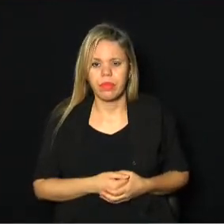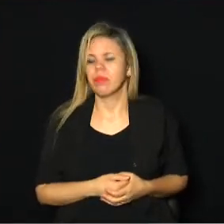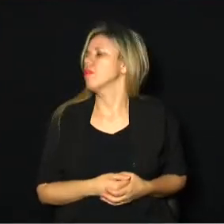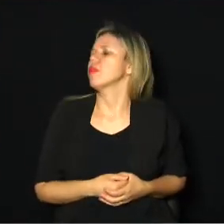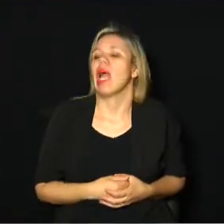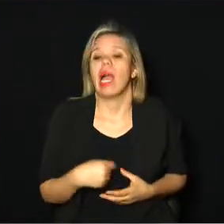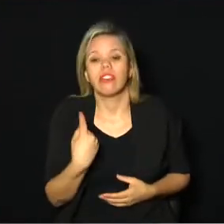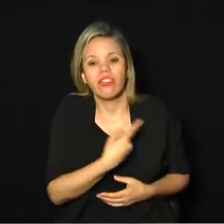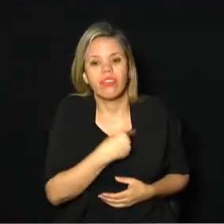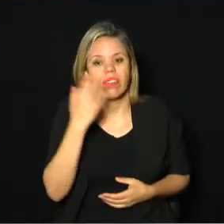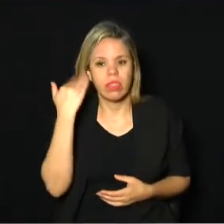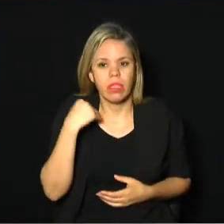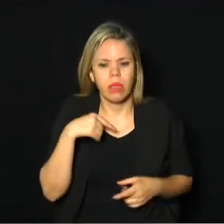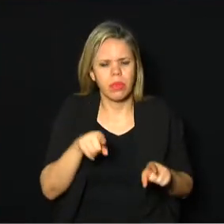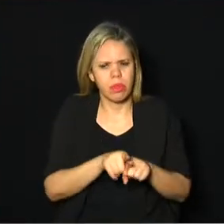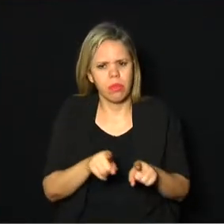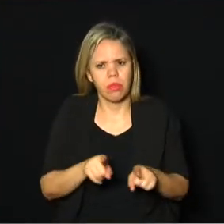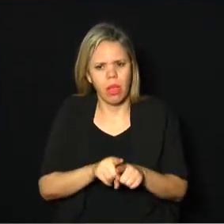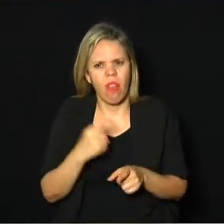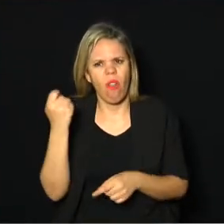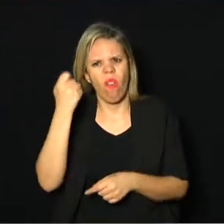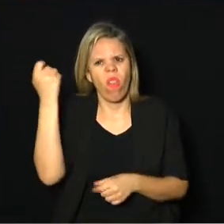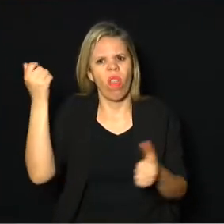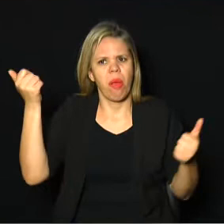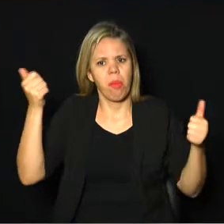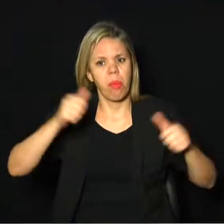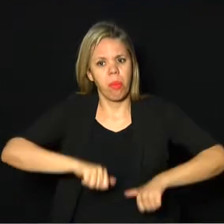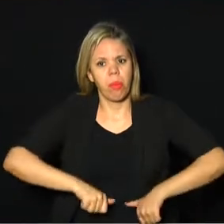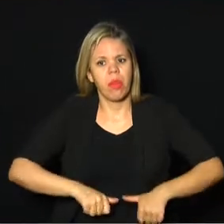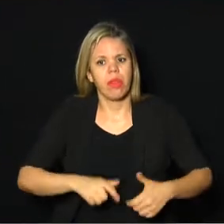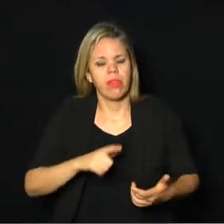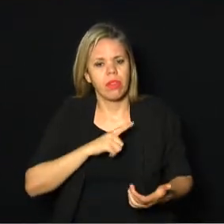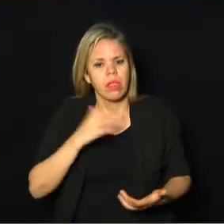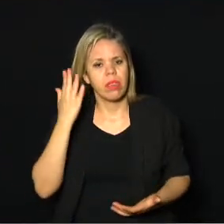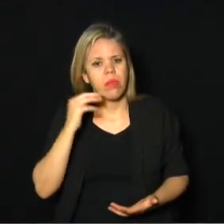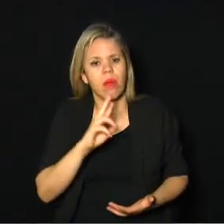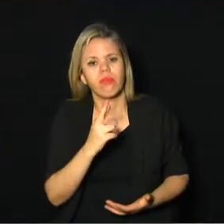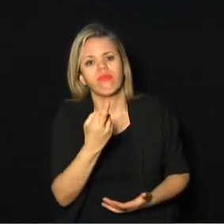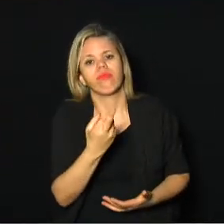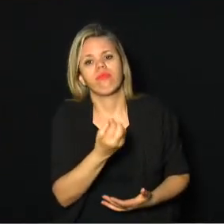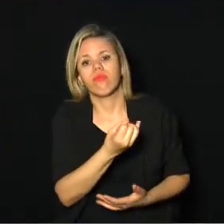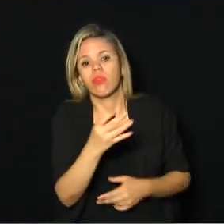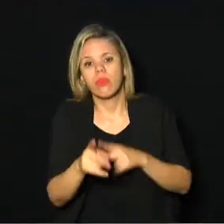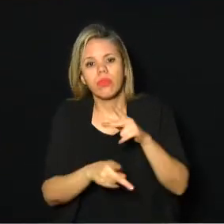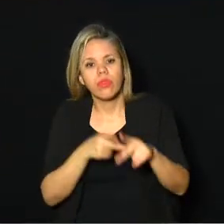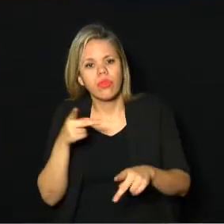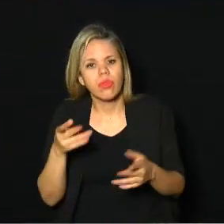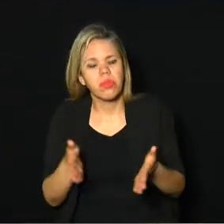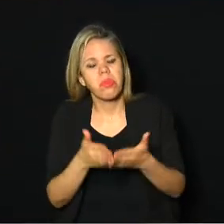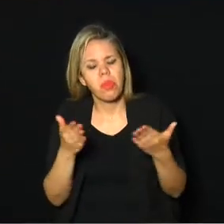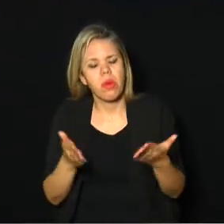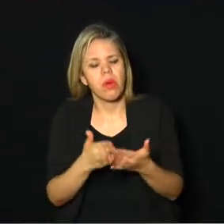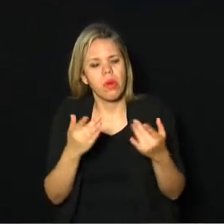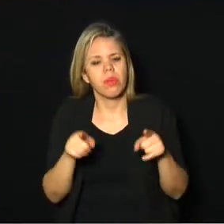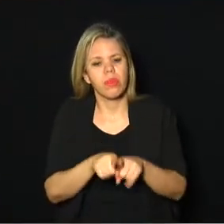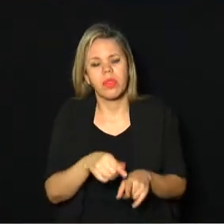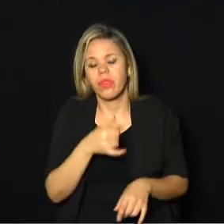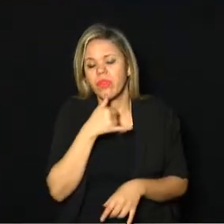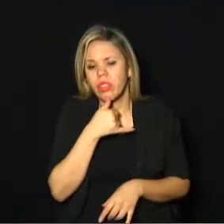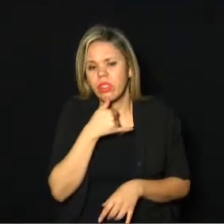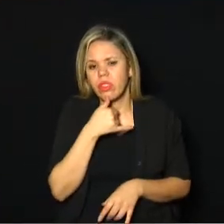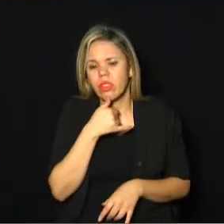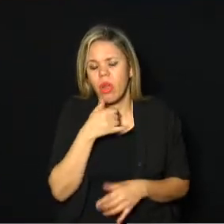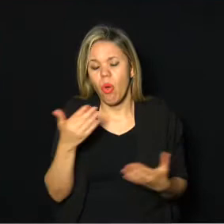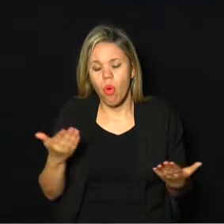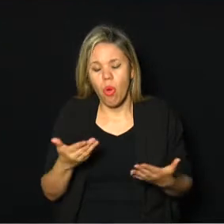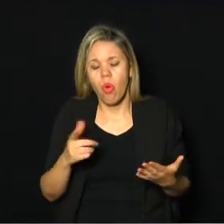que também que a situação se agrava quando a gente pensa o recorte das populações periféricas, que infelizmente é a população que hoje